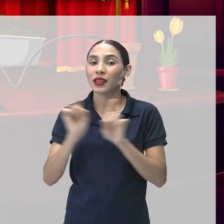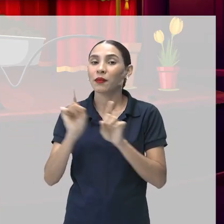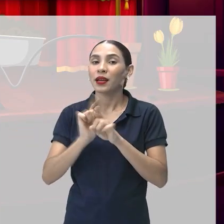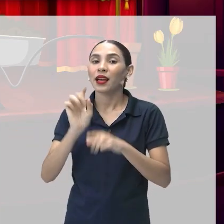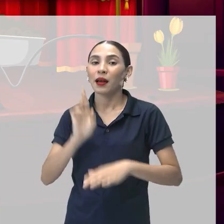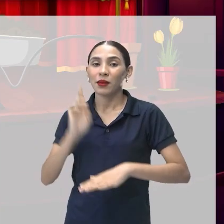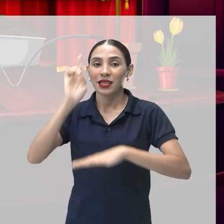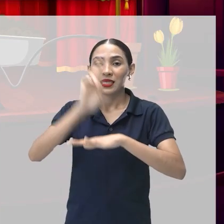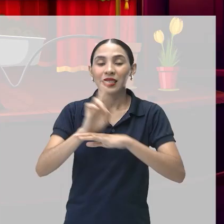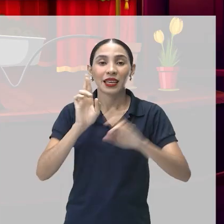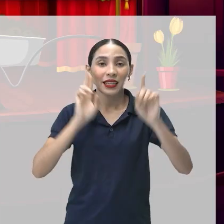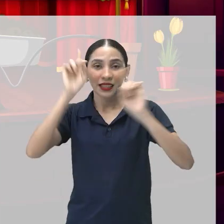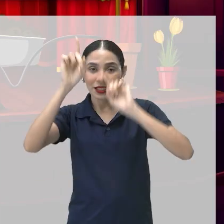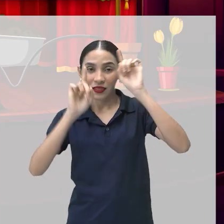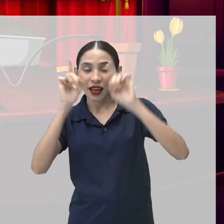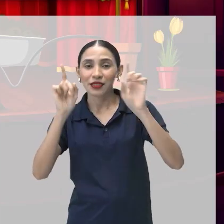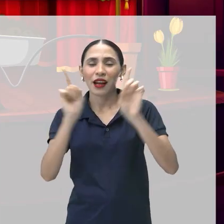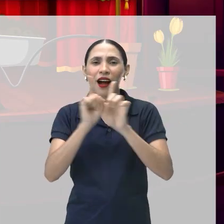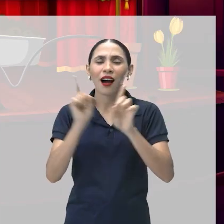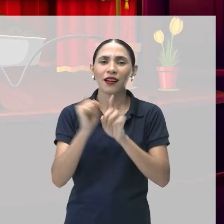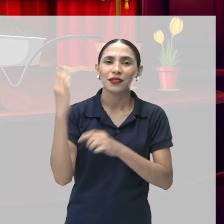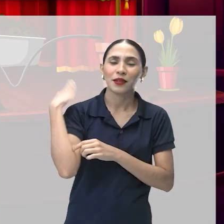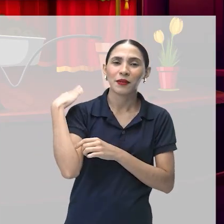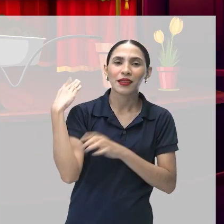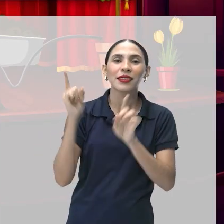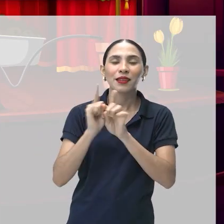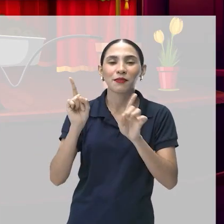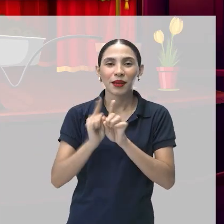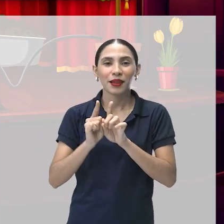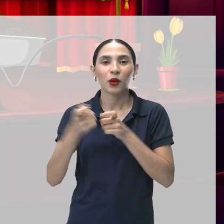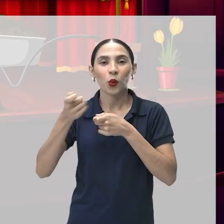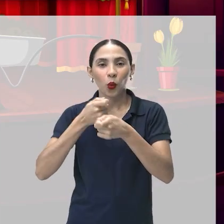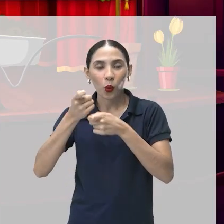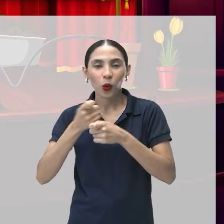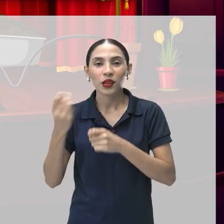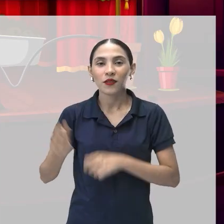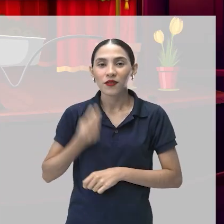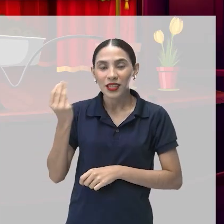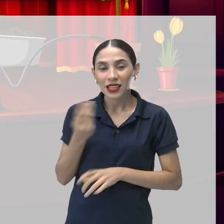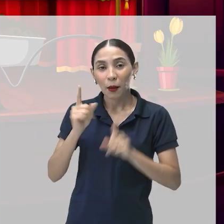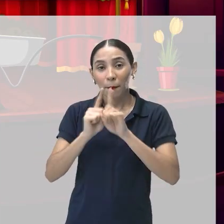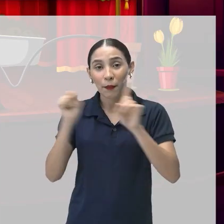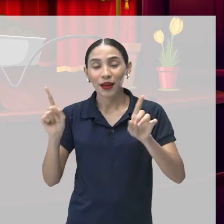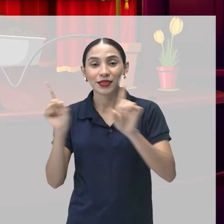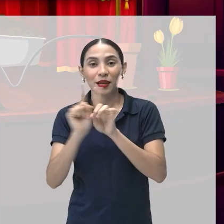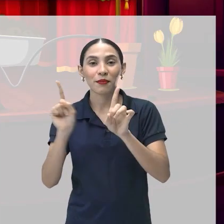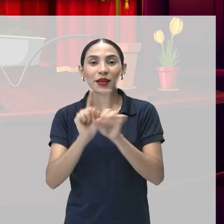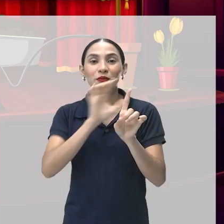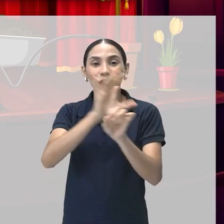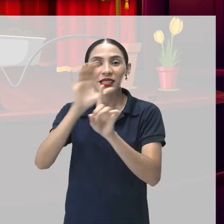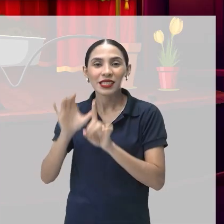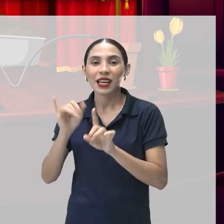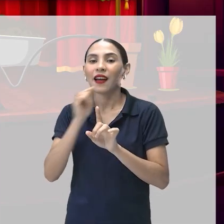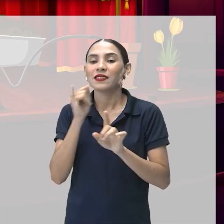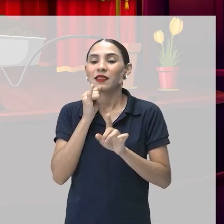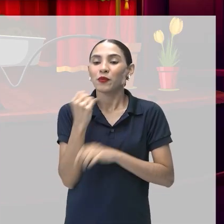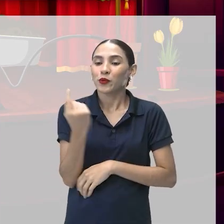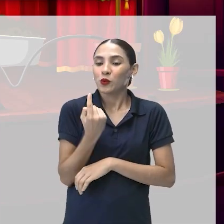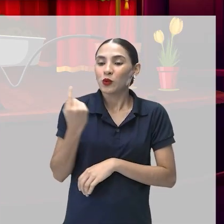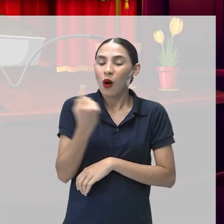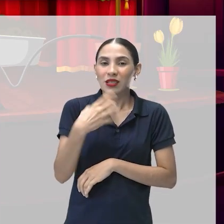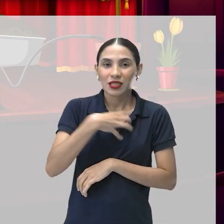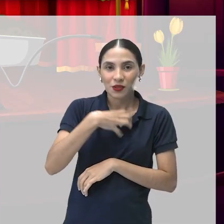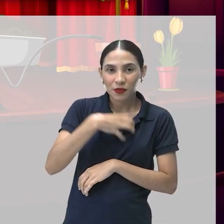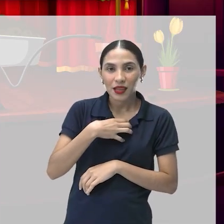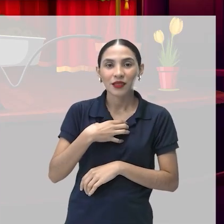representa a criatividade, a independência e o controle sobre sua vida, mas também enfrenta o dilema da solidão e